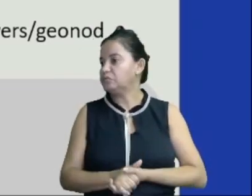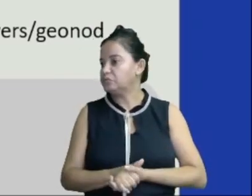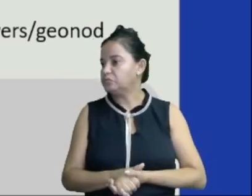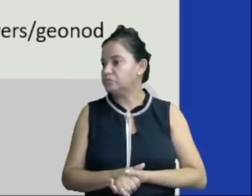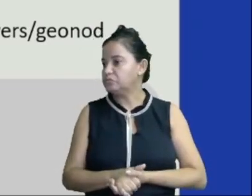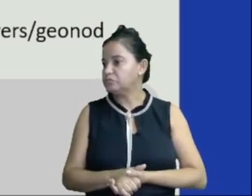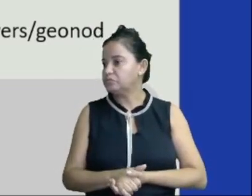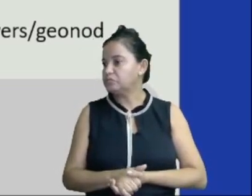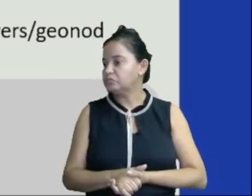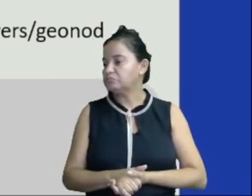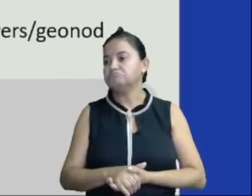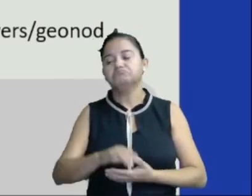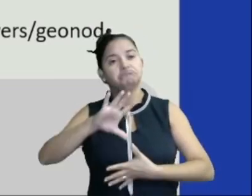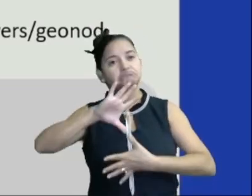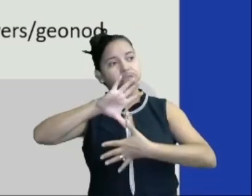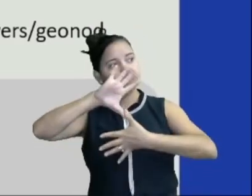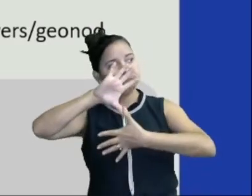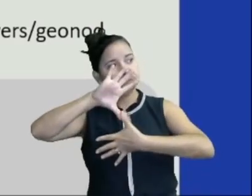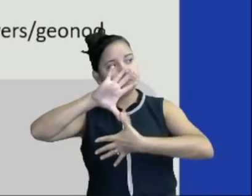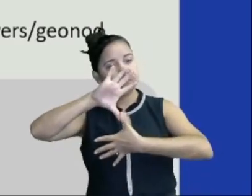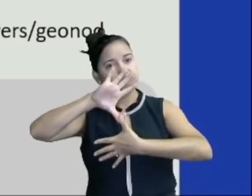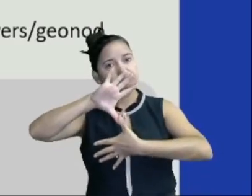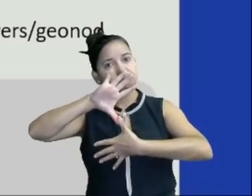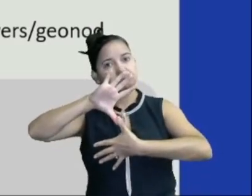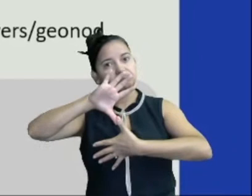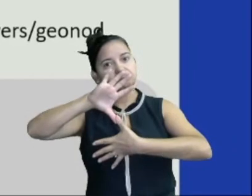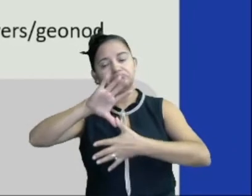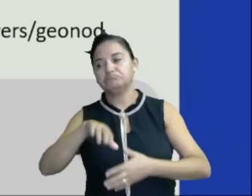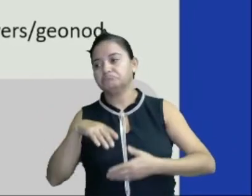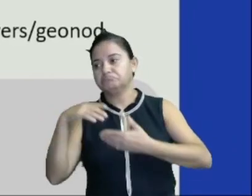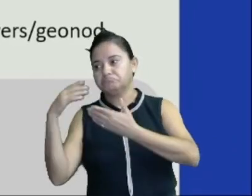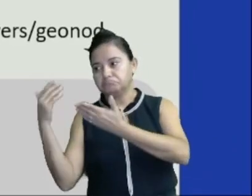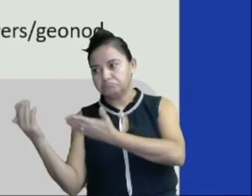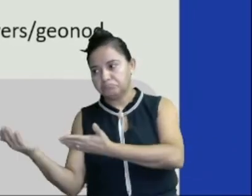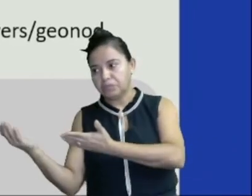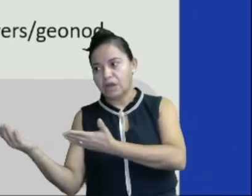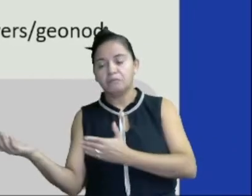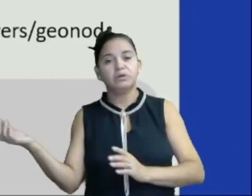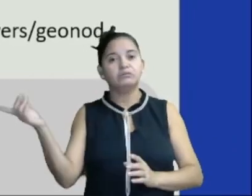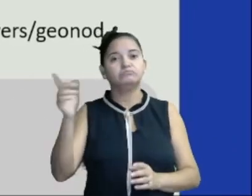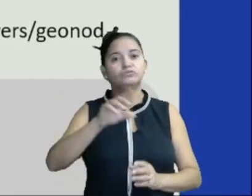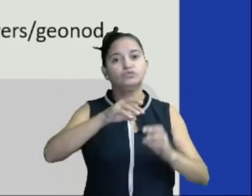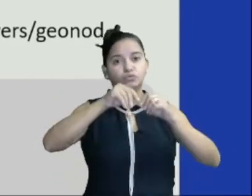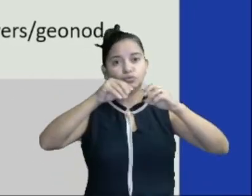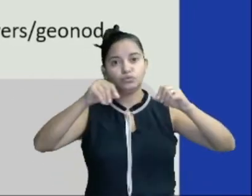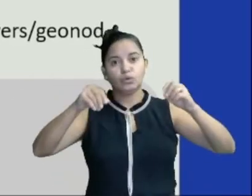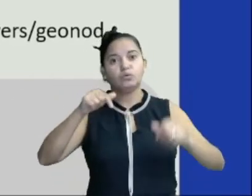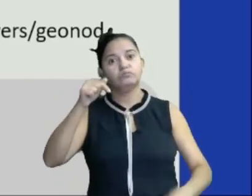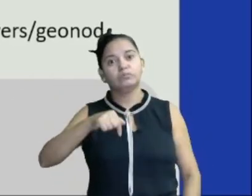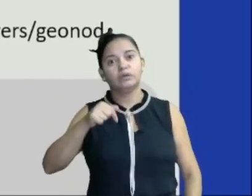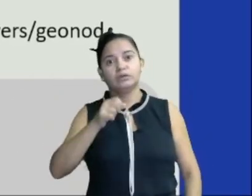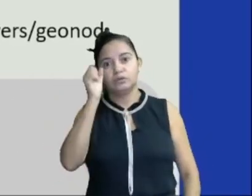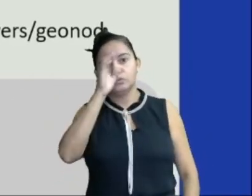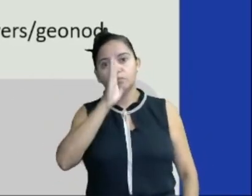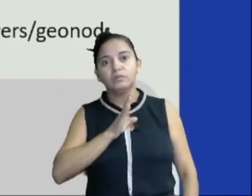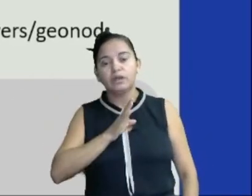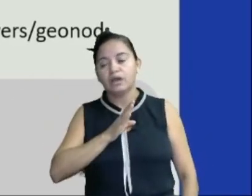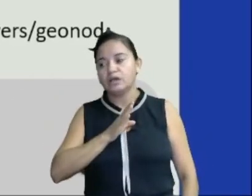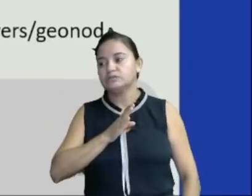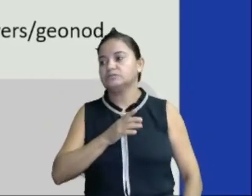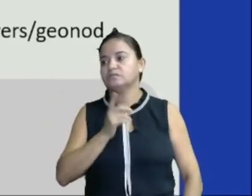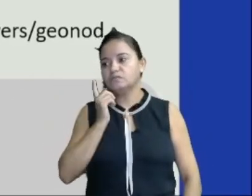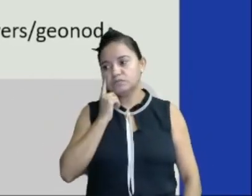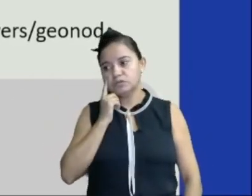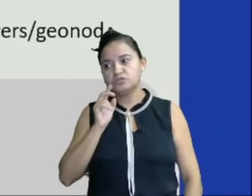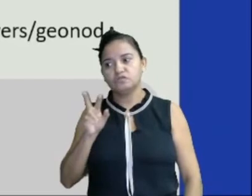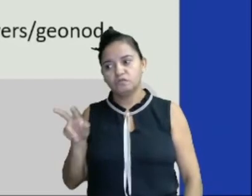consegue observar um mapa da erodibilidade dos solos no Brasil. Ou seja, se vocês observarem as